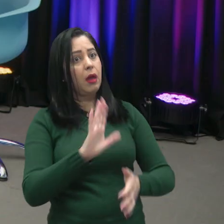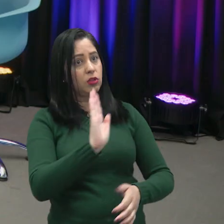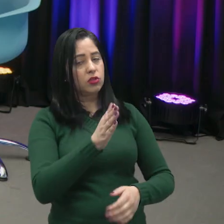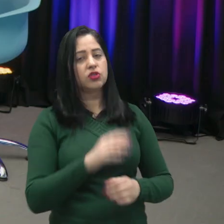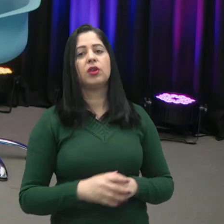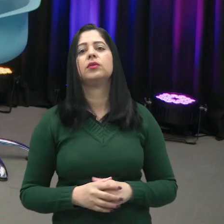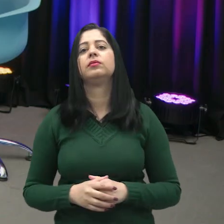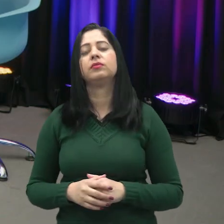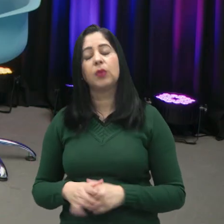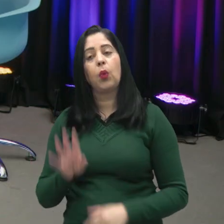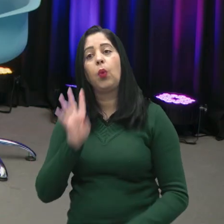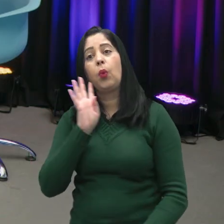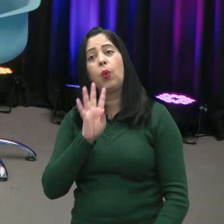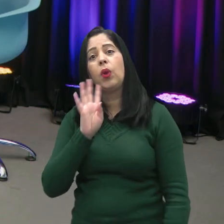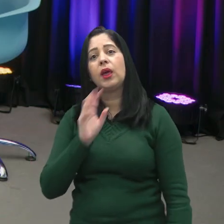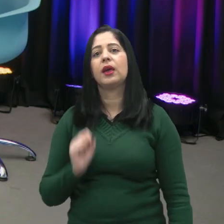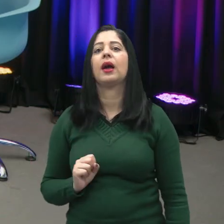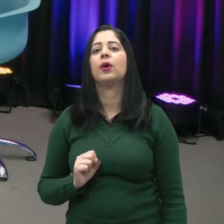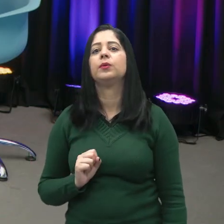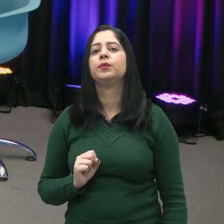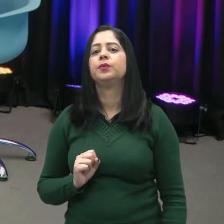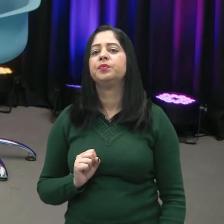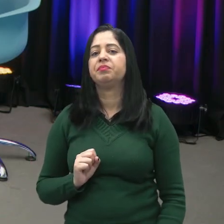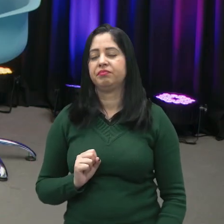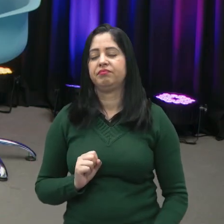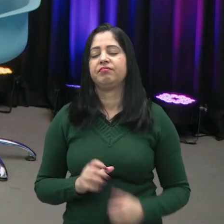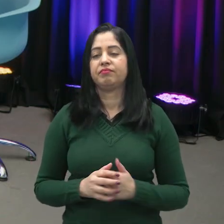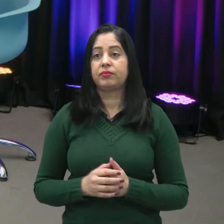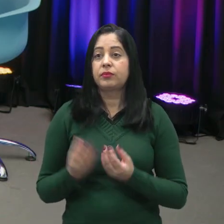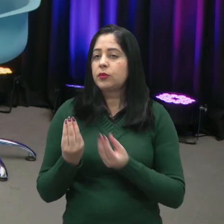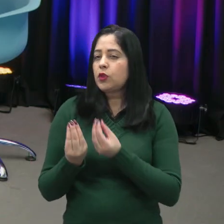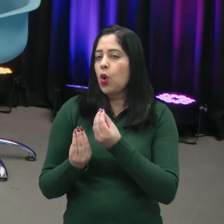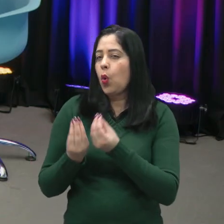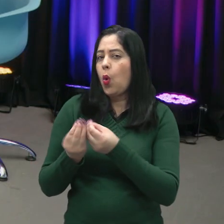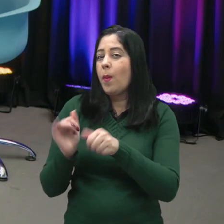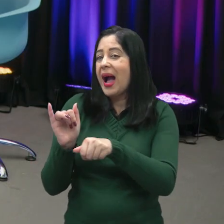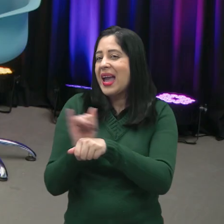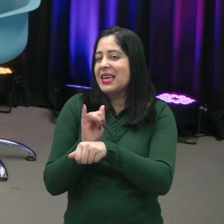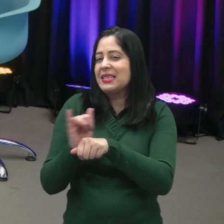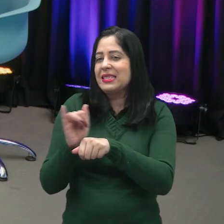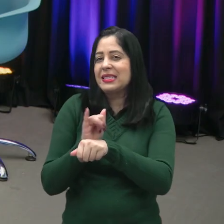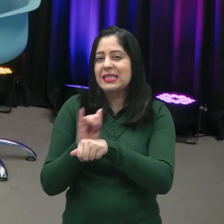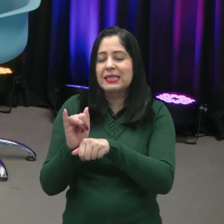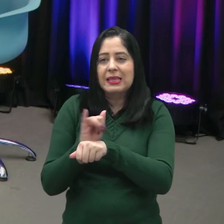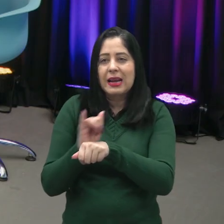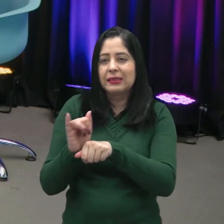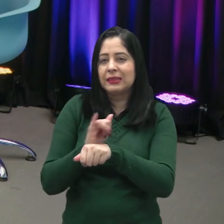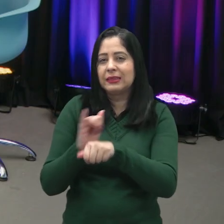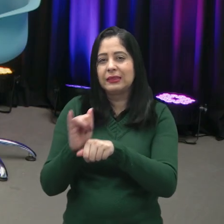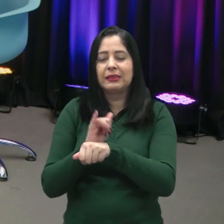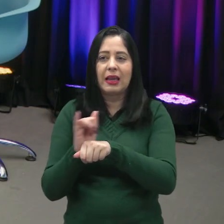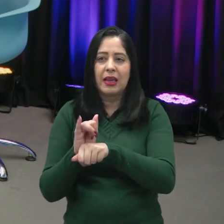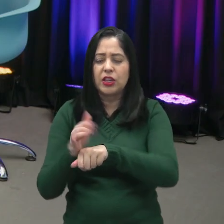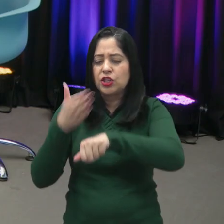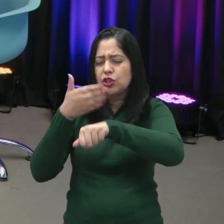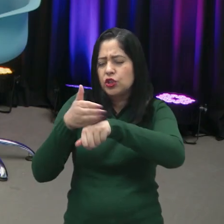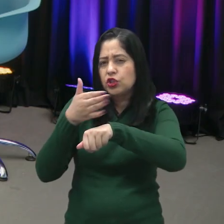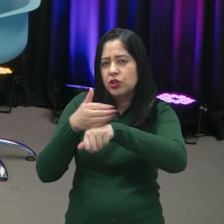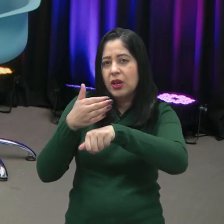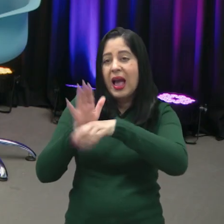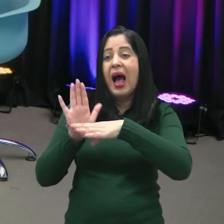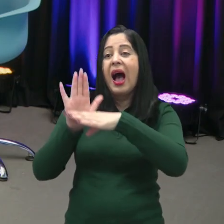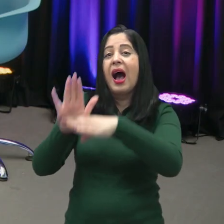de que maneira as técnicas de treinamento podem ser adaptadas para fortalecer a saúde emocional ali